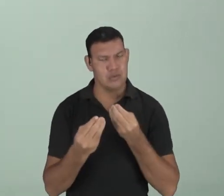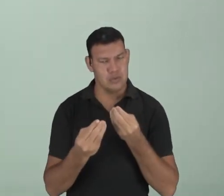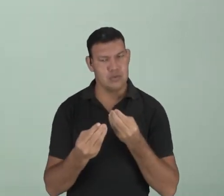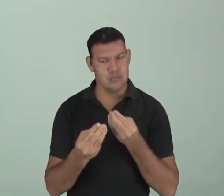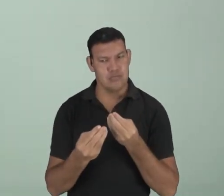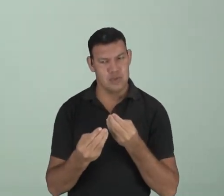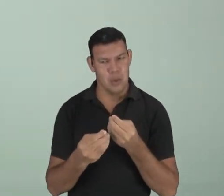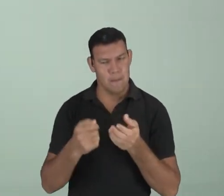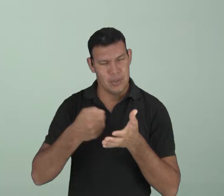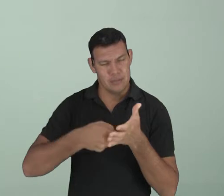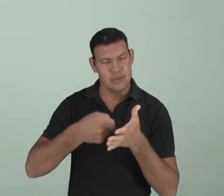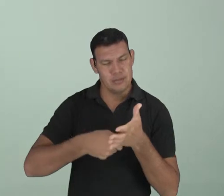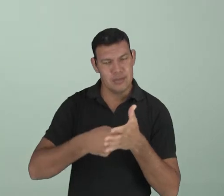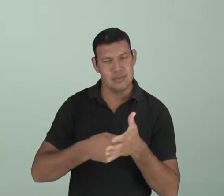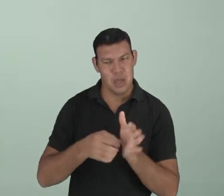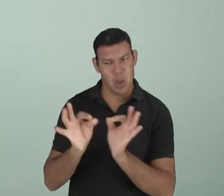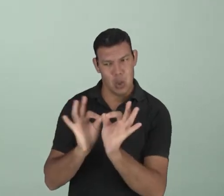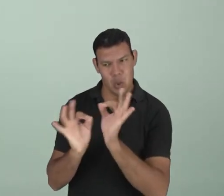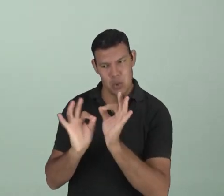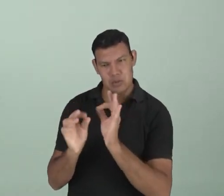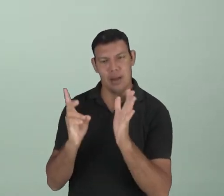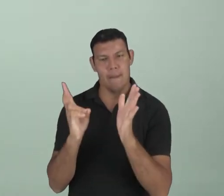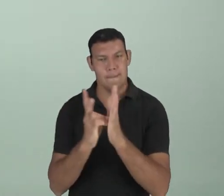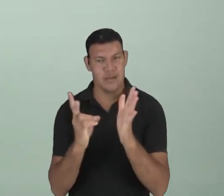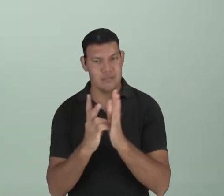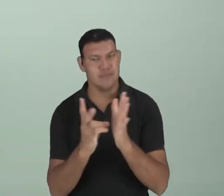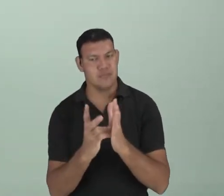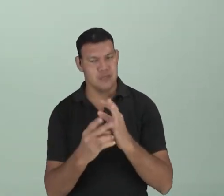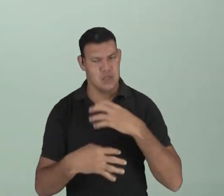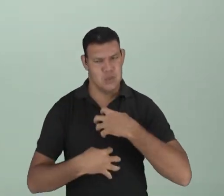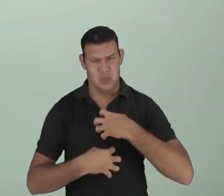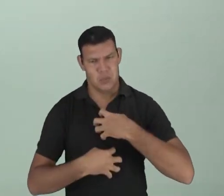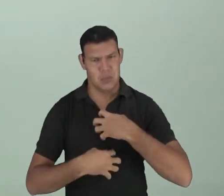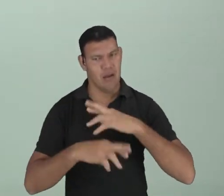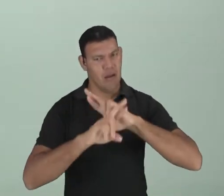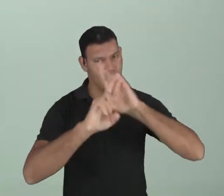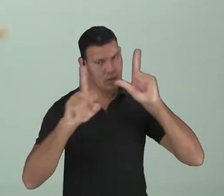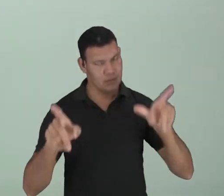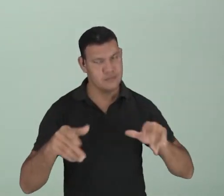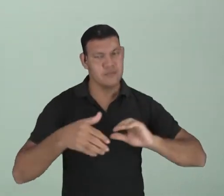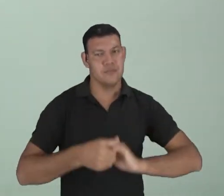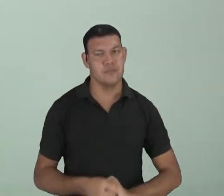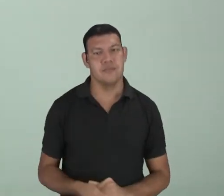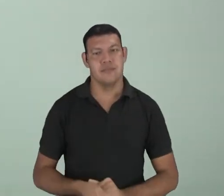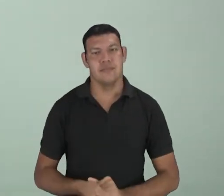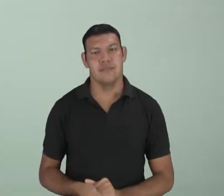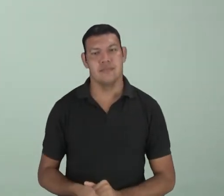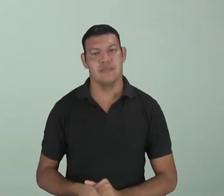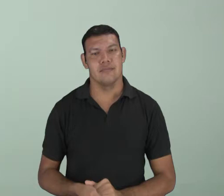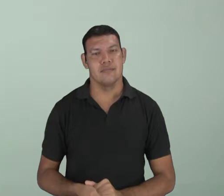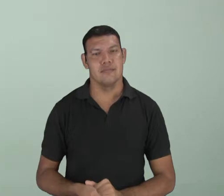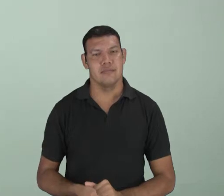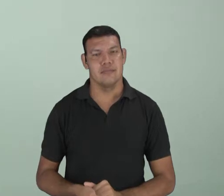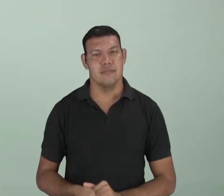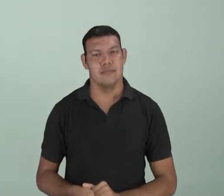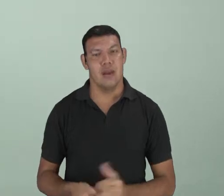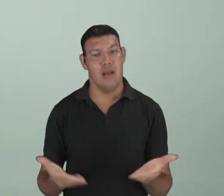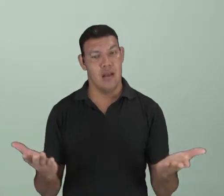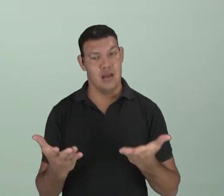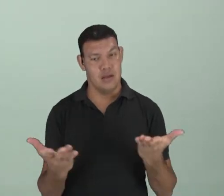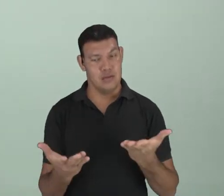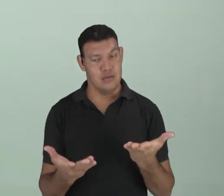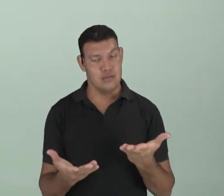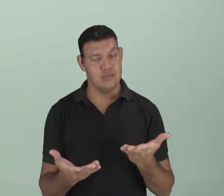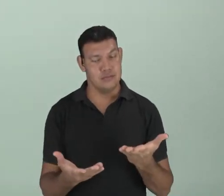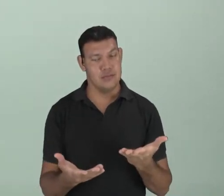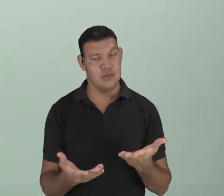organizar e viver. Então, tem esse choque de cultura, porque são formas de vida totalmente diferentes. Vamos observar como que eram essas